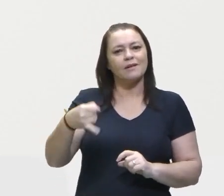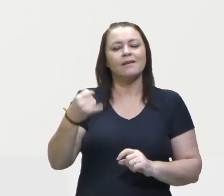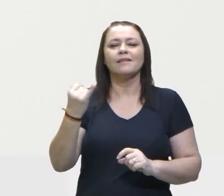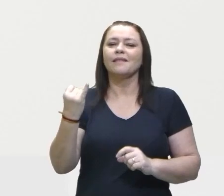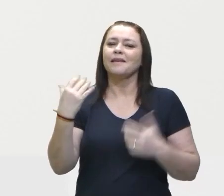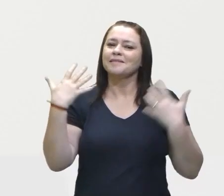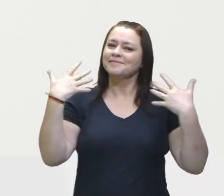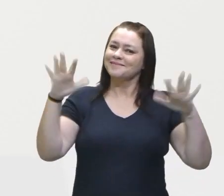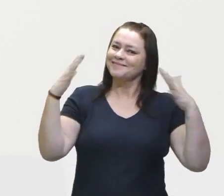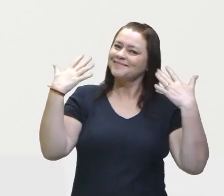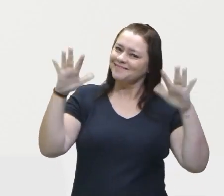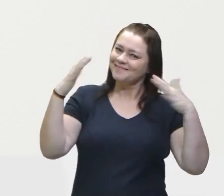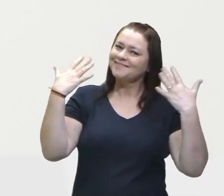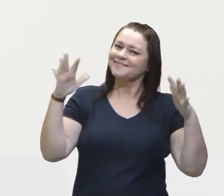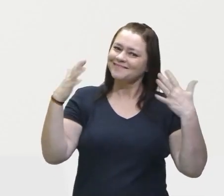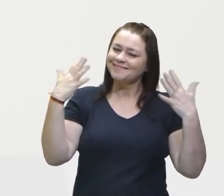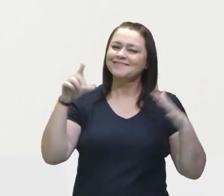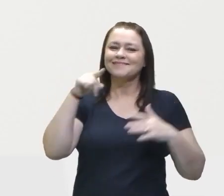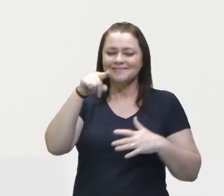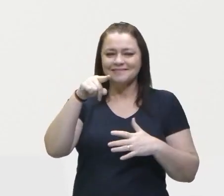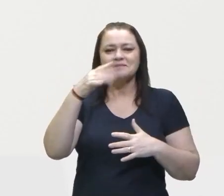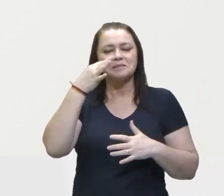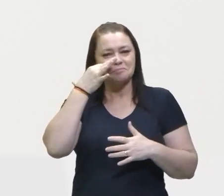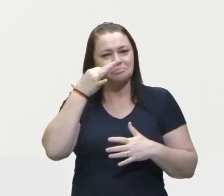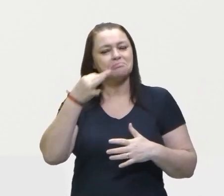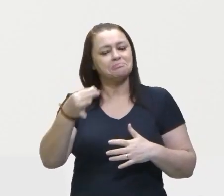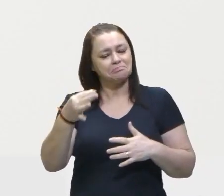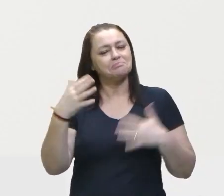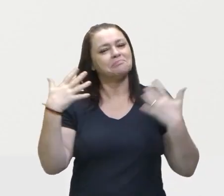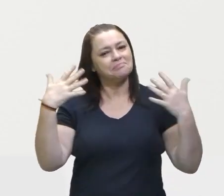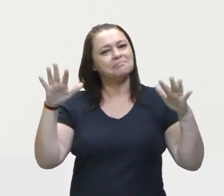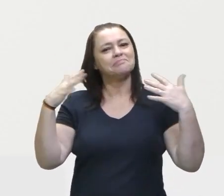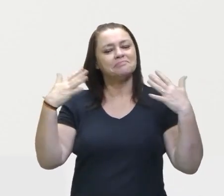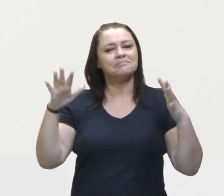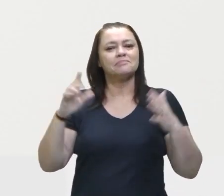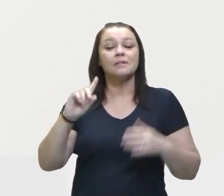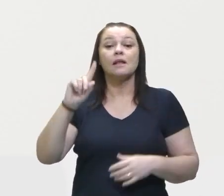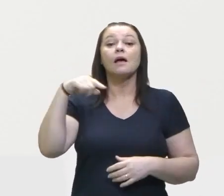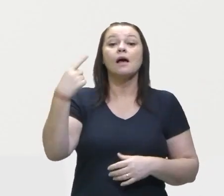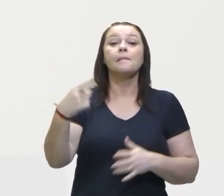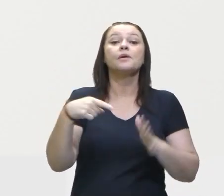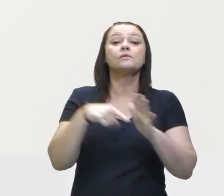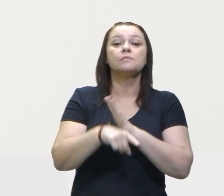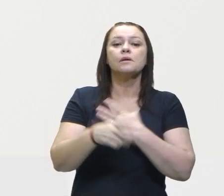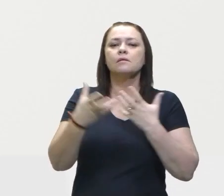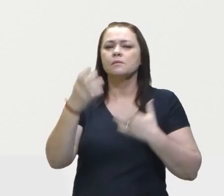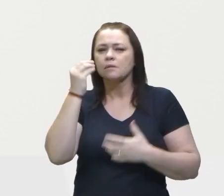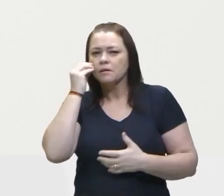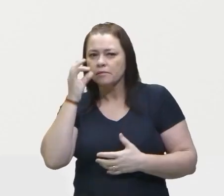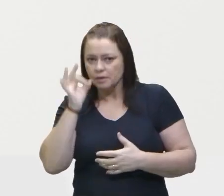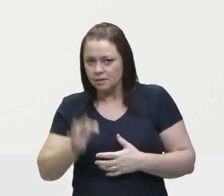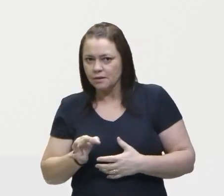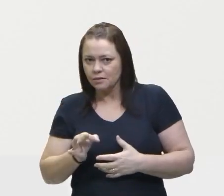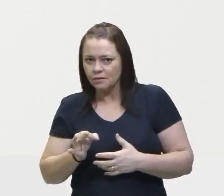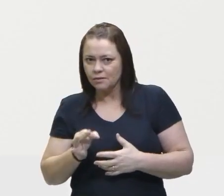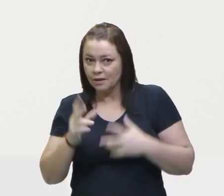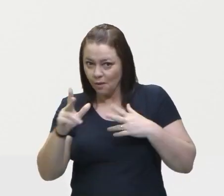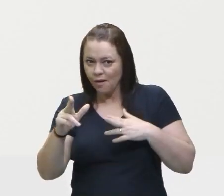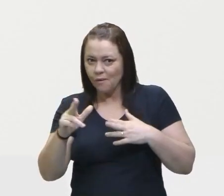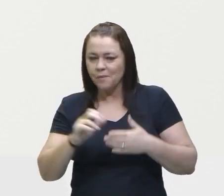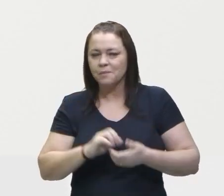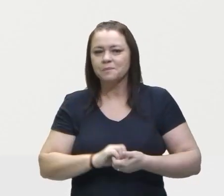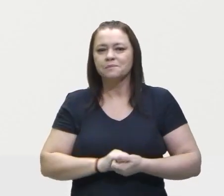Janeiro, parabéns, você acertou, olhou direitinho no calendário. Mas na próxima pergunta, quero ver se você acertou também.